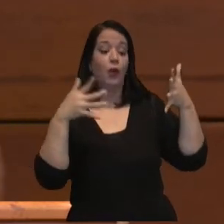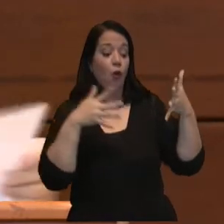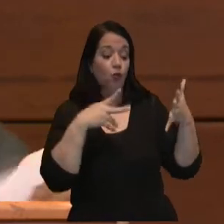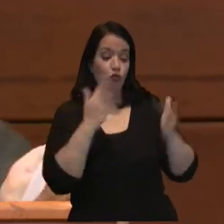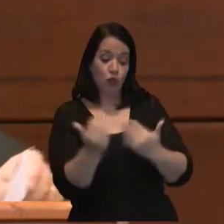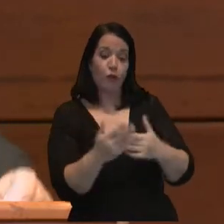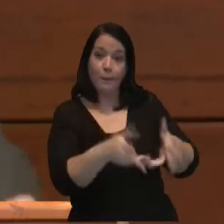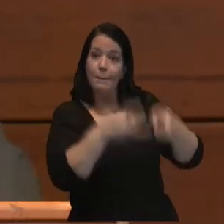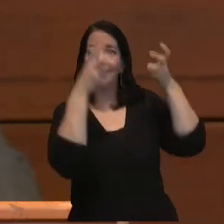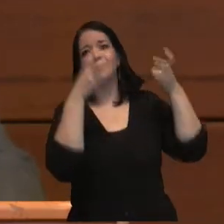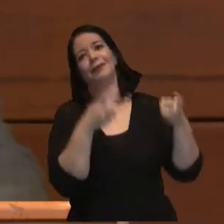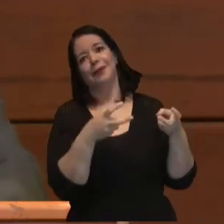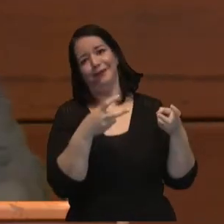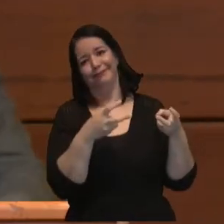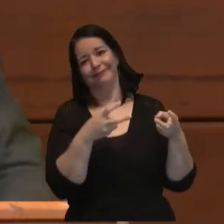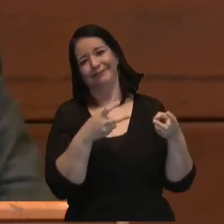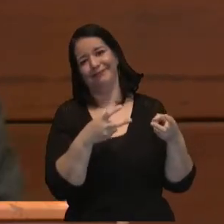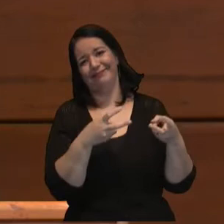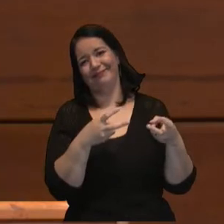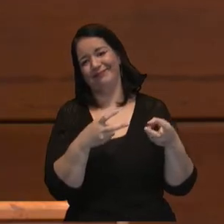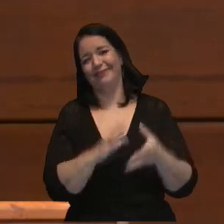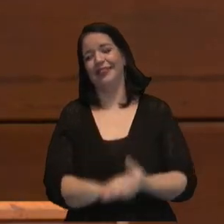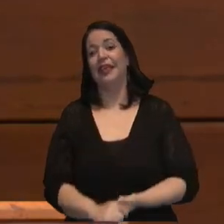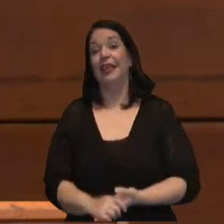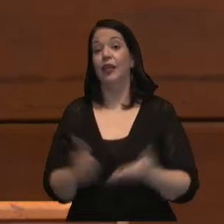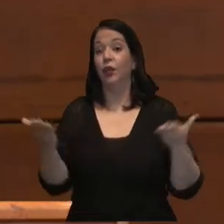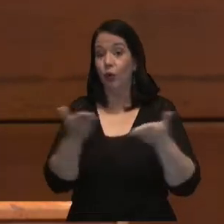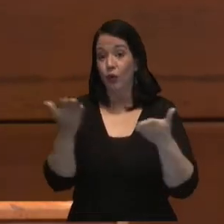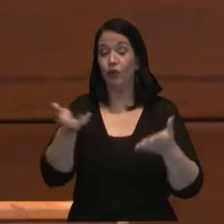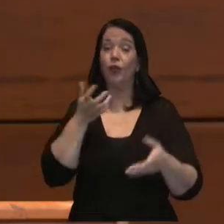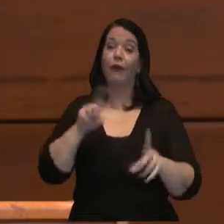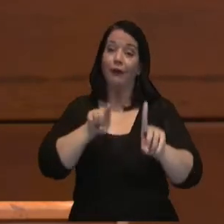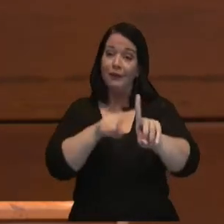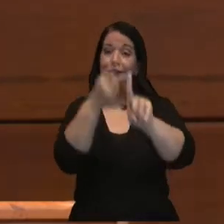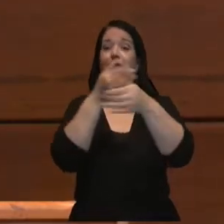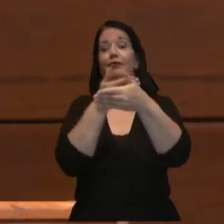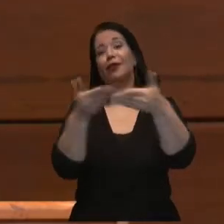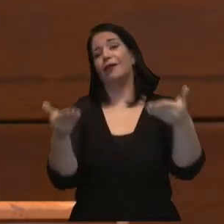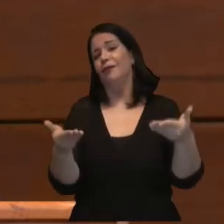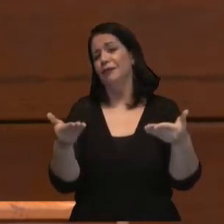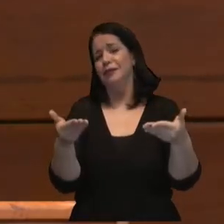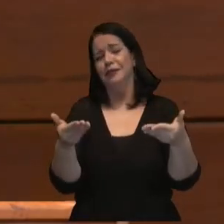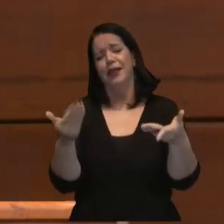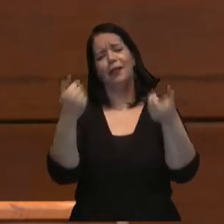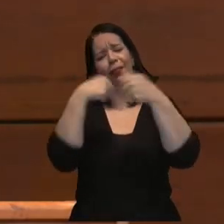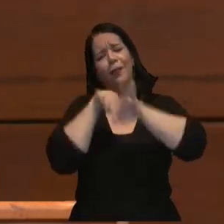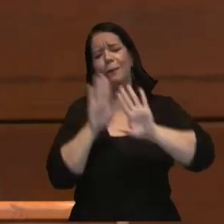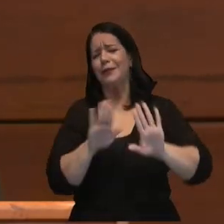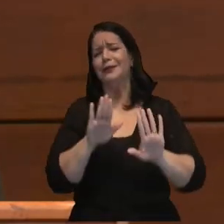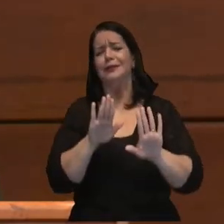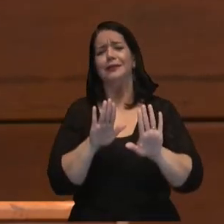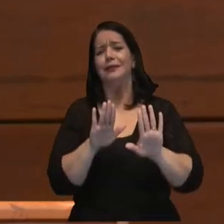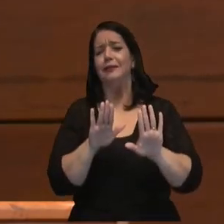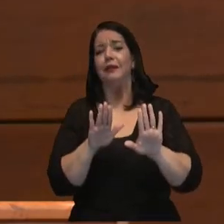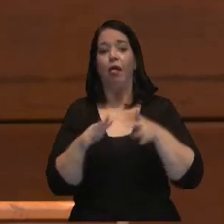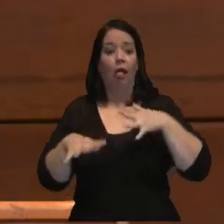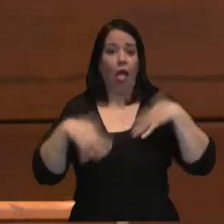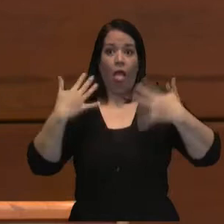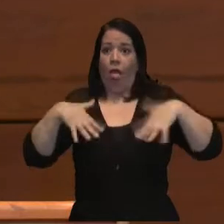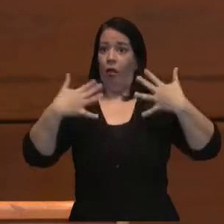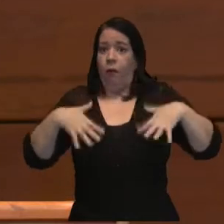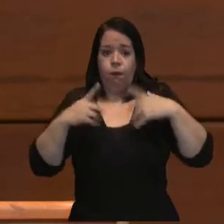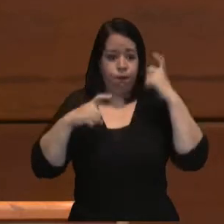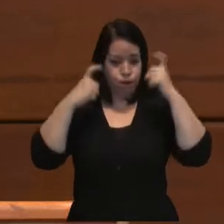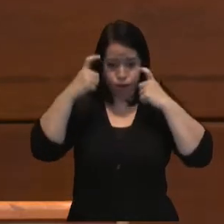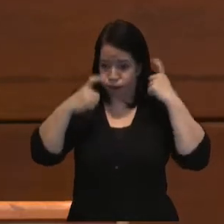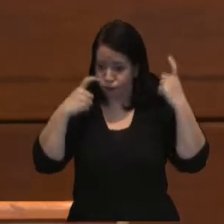quero desafiá-lo neste momento, meu querido irmão, a não morrer nesse tempo de pandemia, a não se apavorar, a